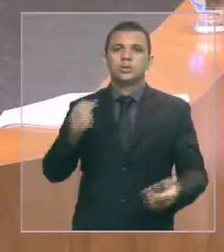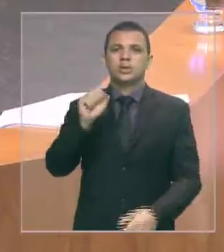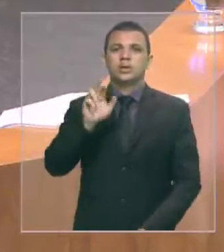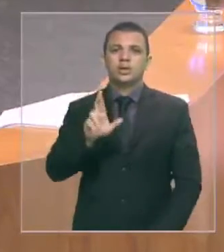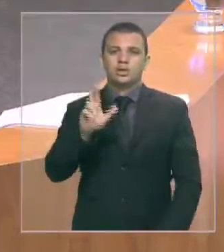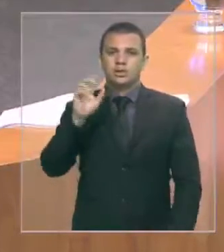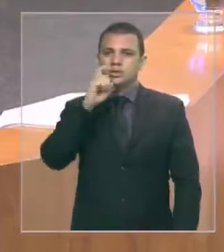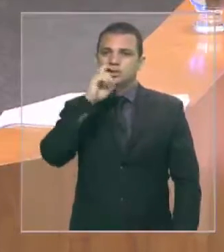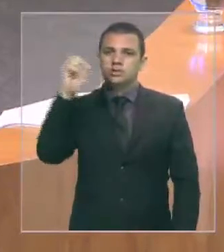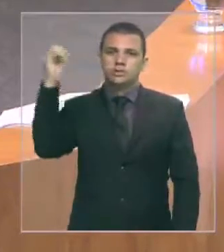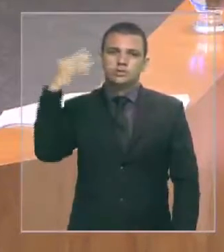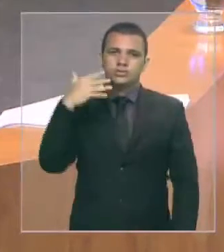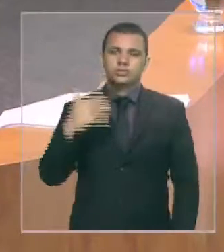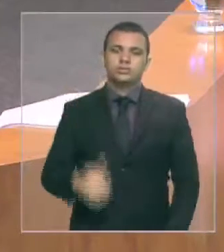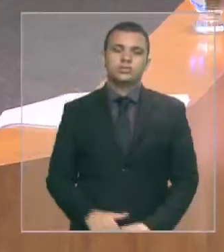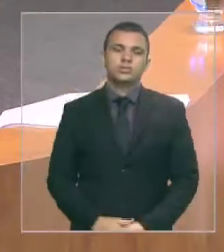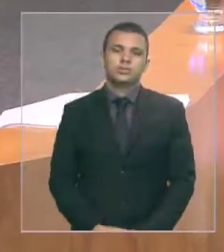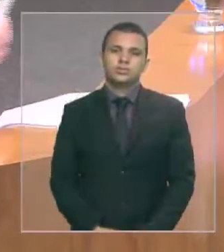ar-condicionado.